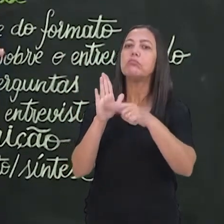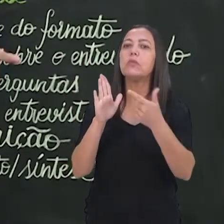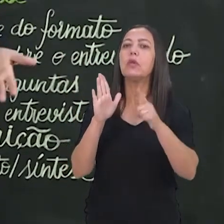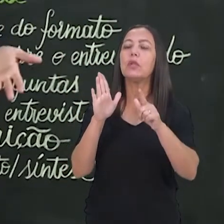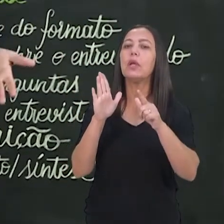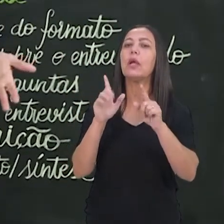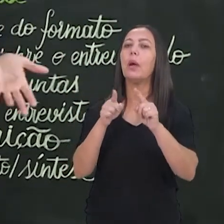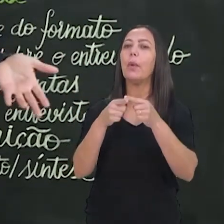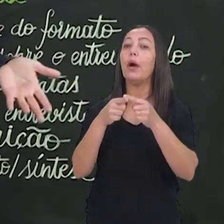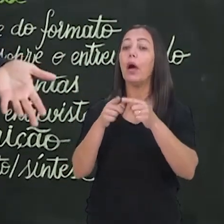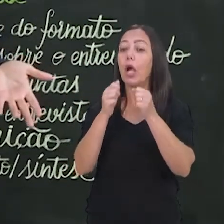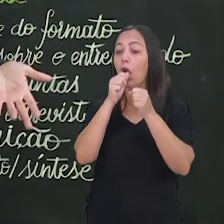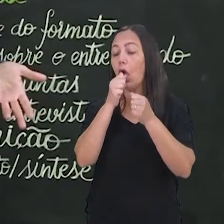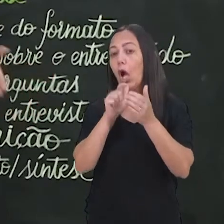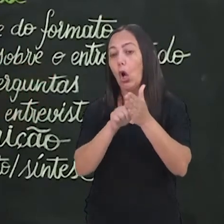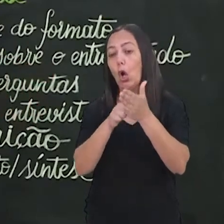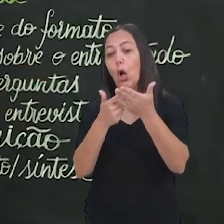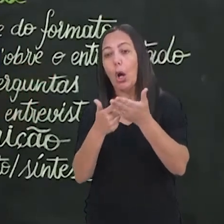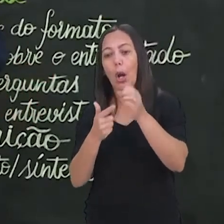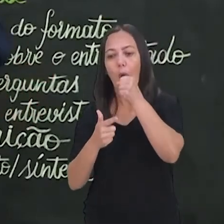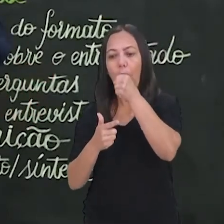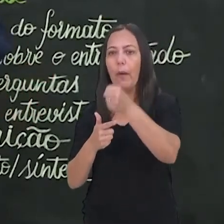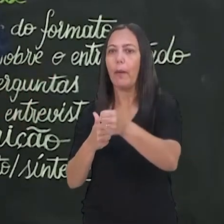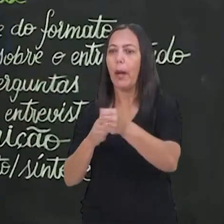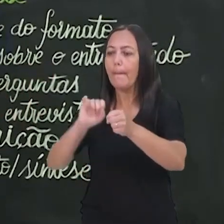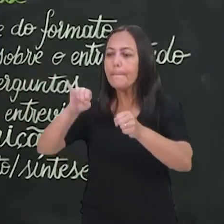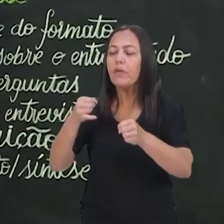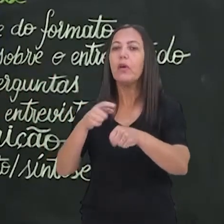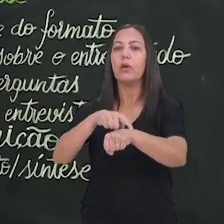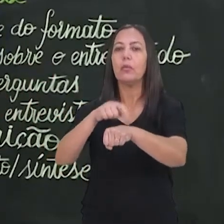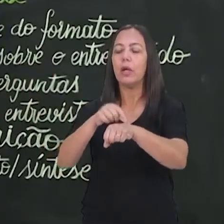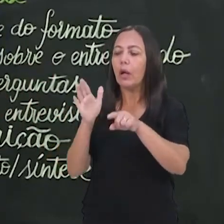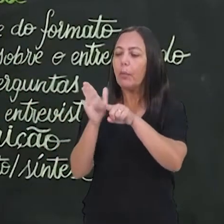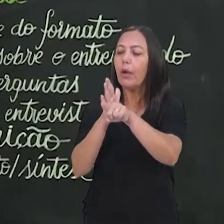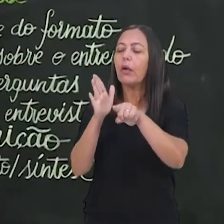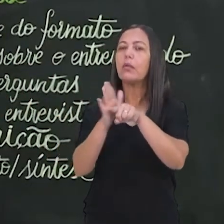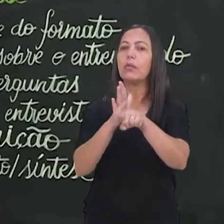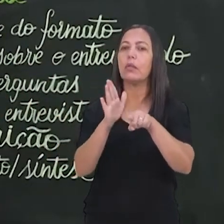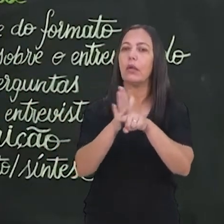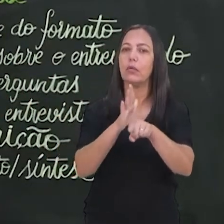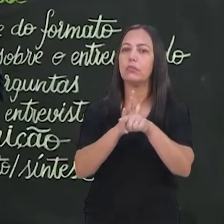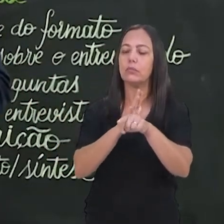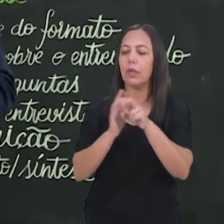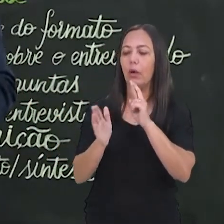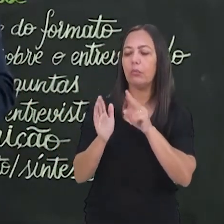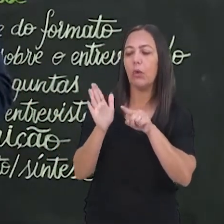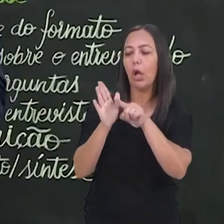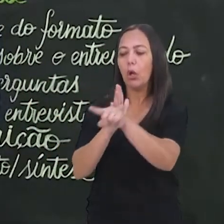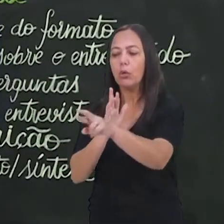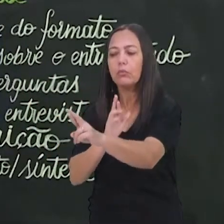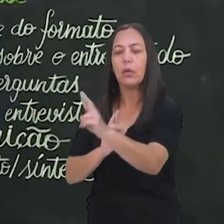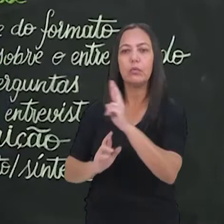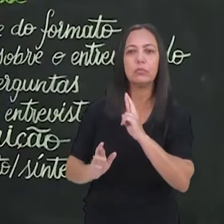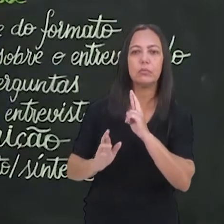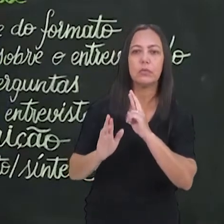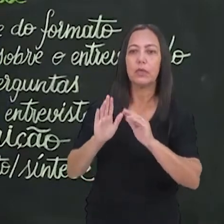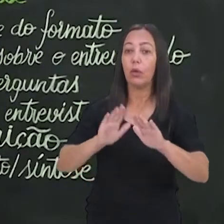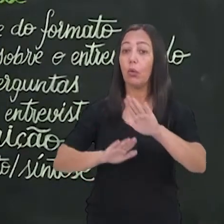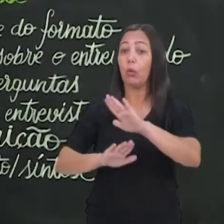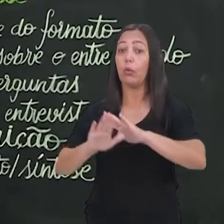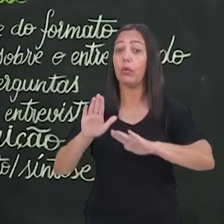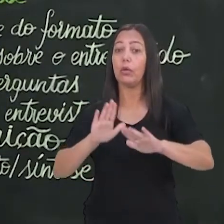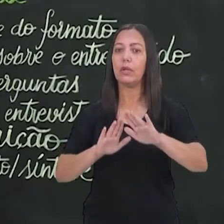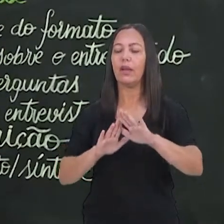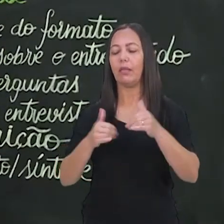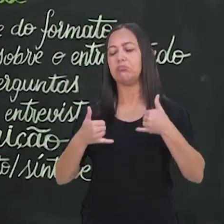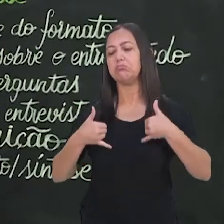aquela oportunidade, por exemplo, de falar com um jogador. A entrevista é uma troca e essa troca nunca pode ser perdida de vista. Agora, cuidado para não